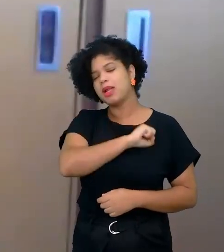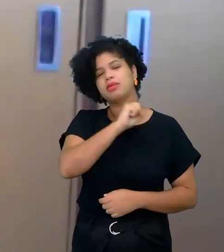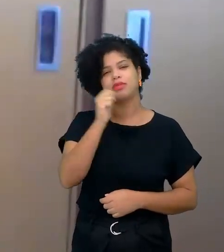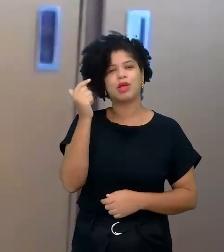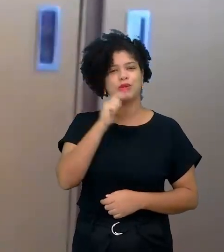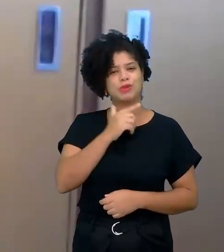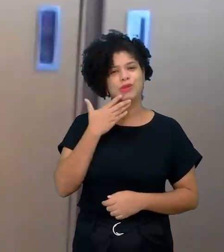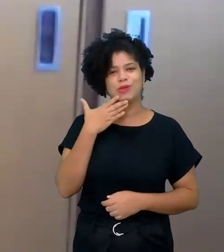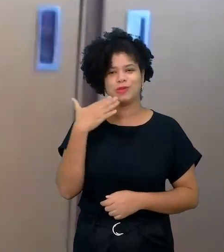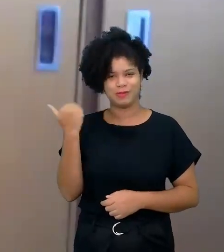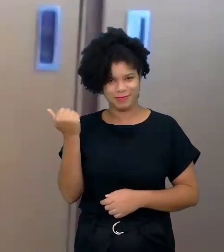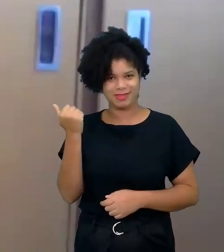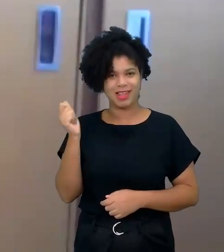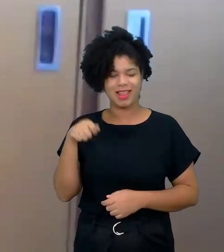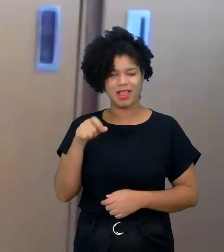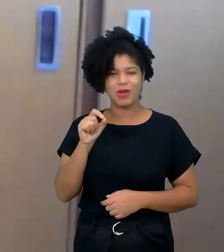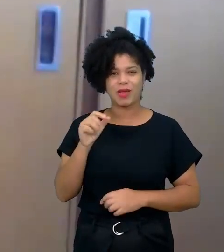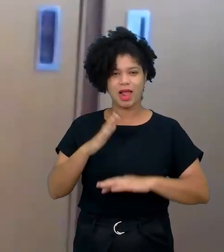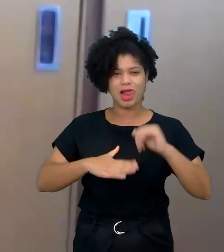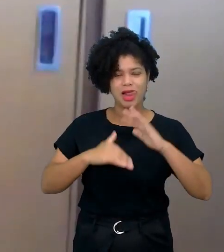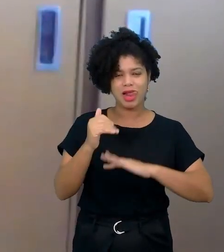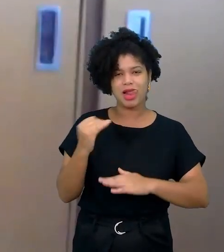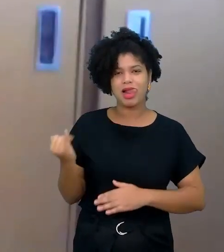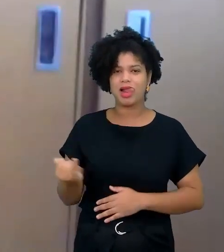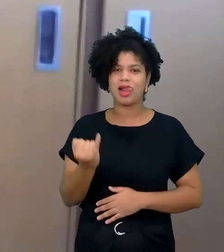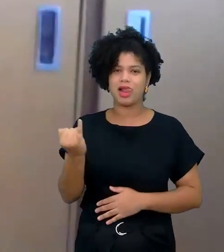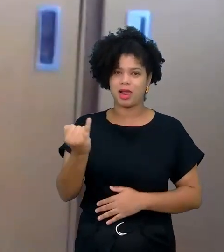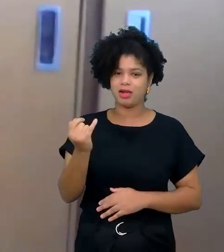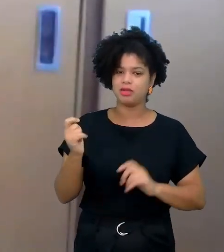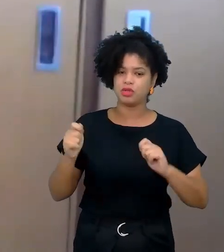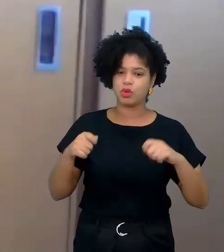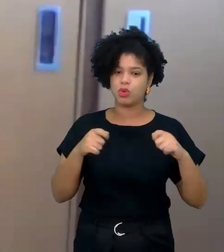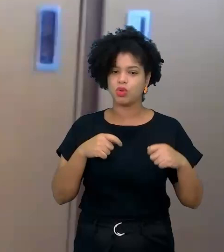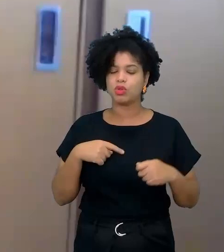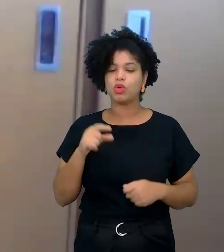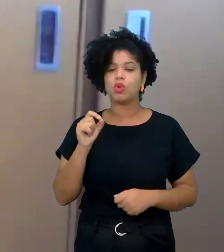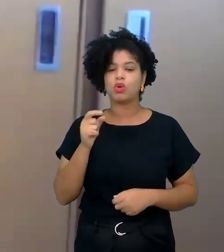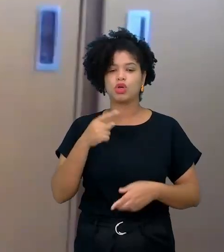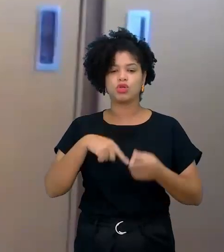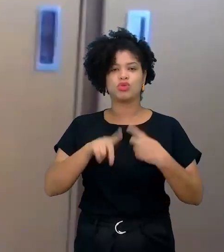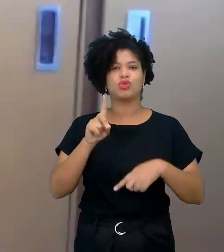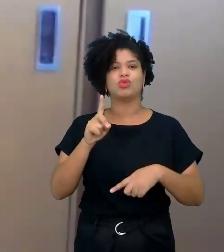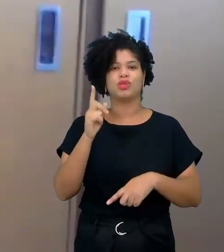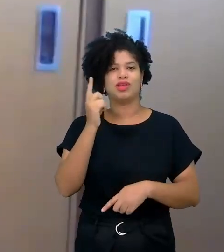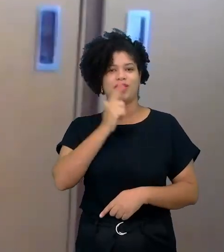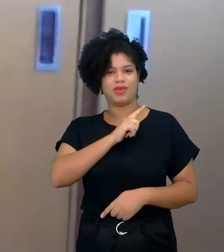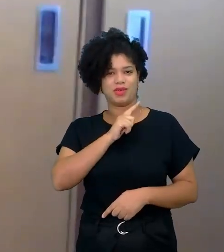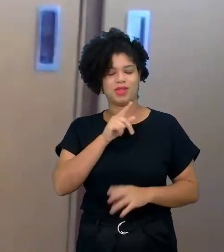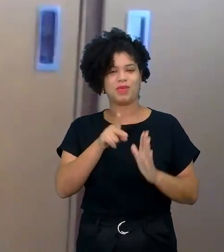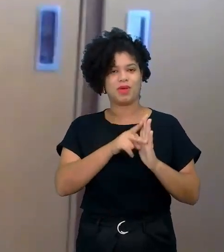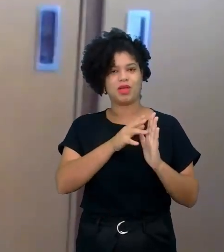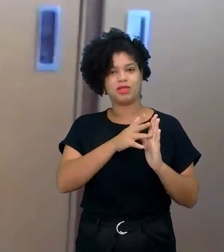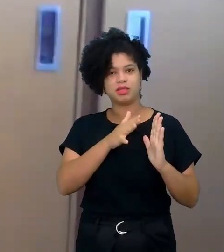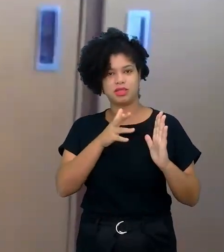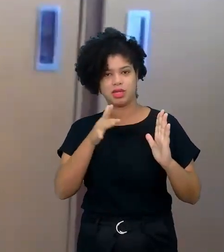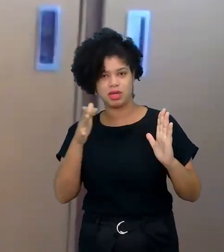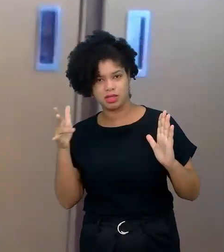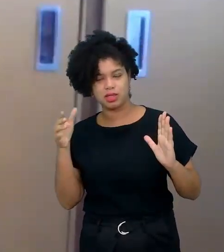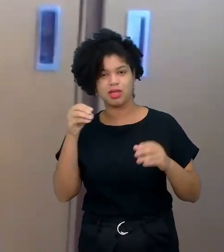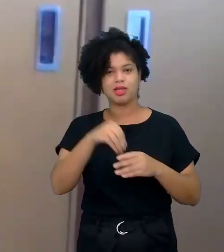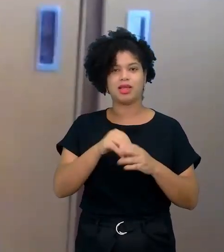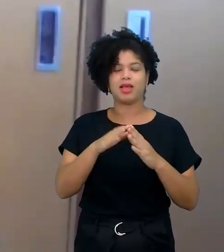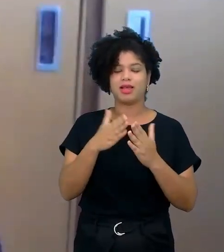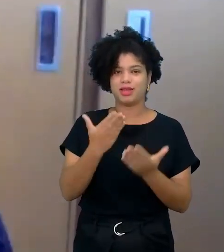né, que aprendam as habilidades essenciais para que eles possam ter sucesso aí na sua trajetória